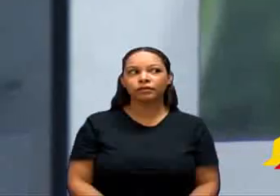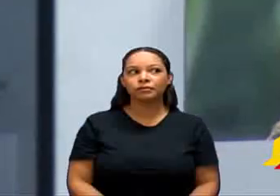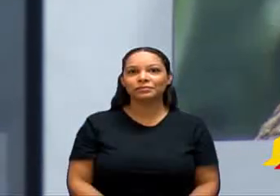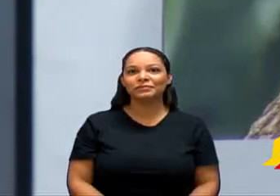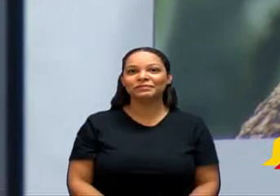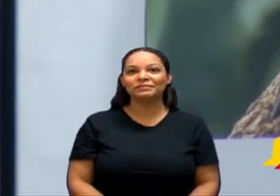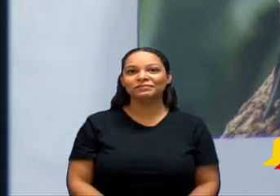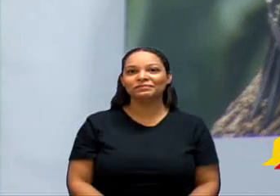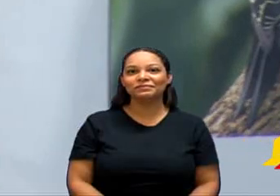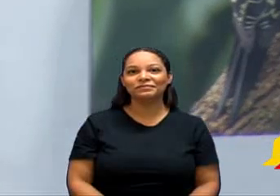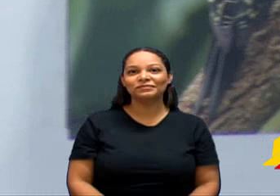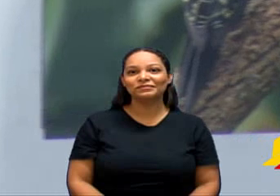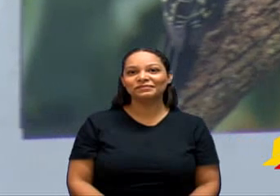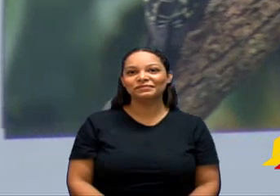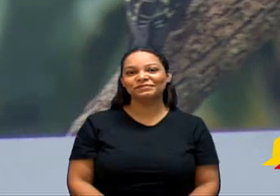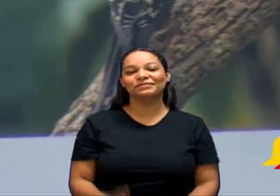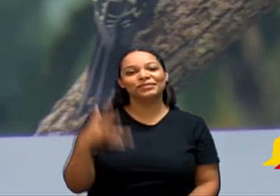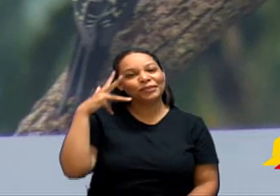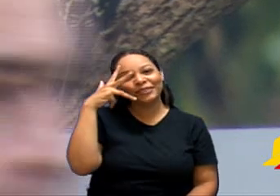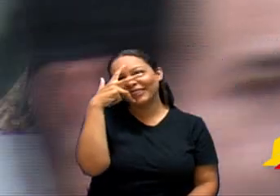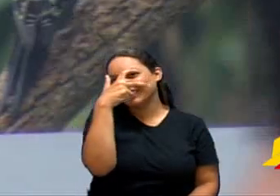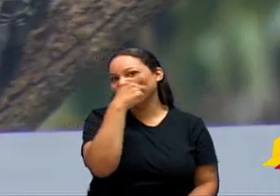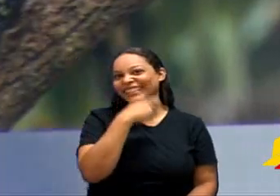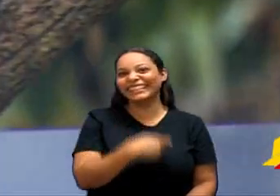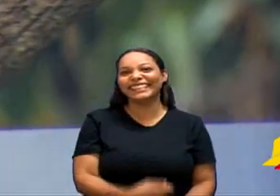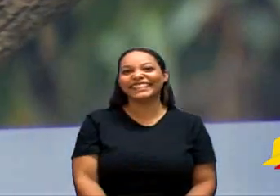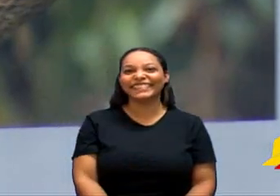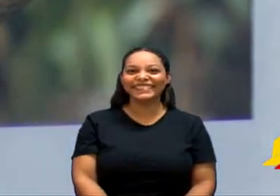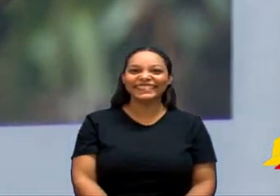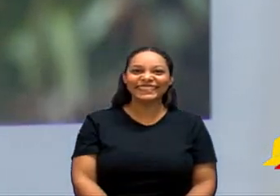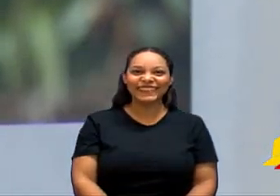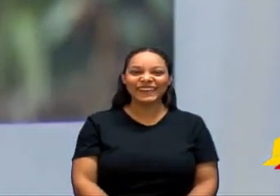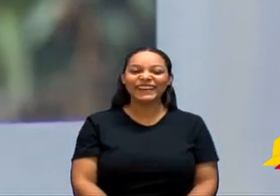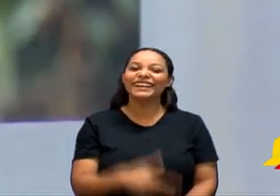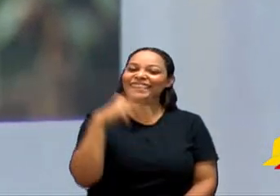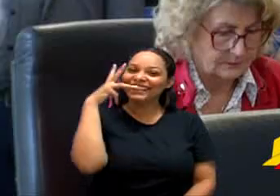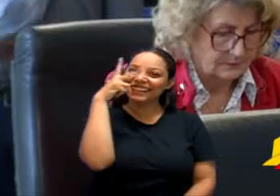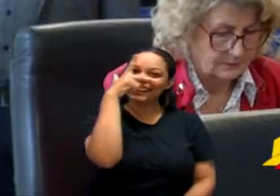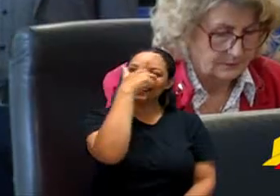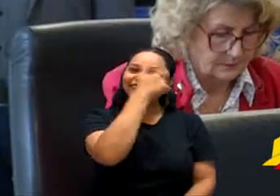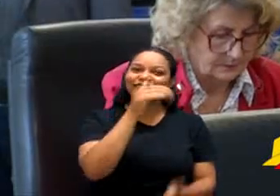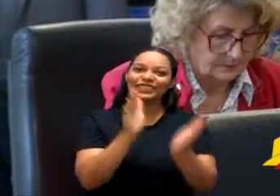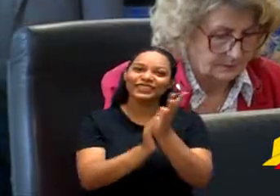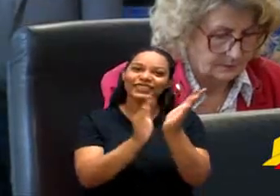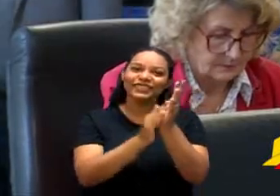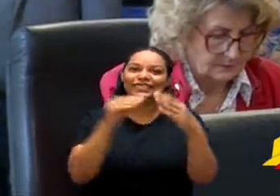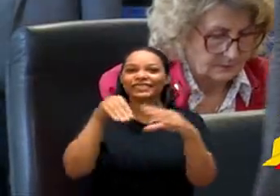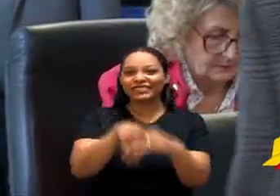ajudaria muito bonito. Ajudaria bem, viu, Yara? Muito bonito. Foi o que eu senti. Meus votos de congratulações aí.